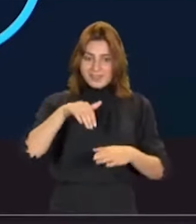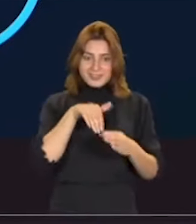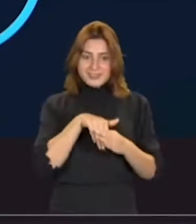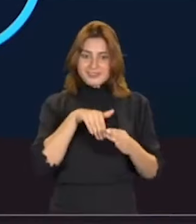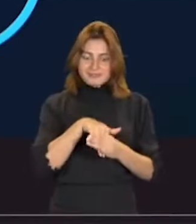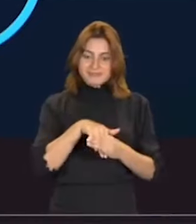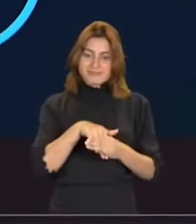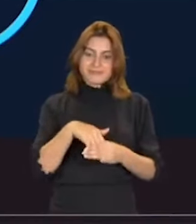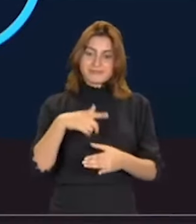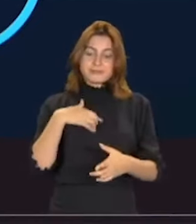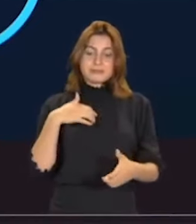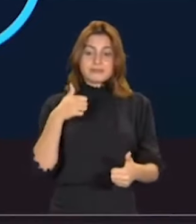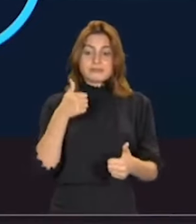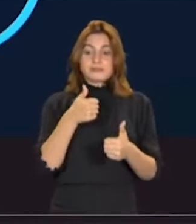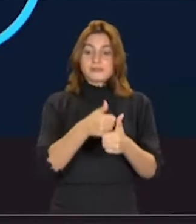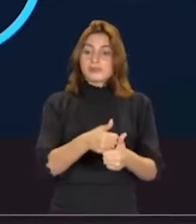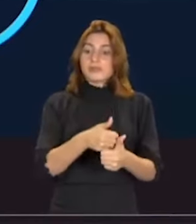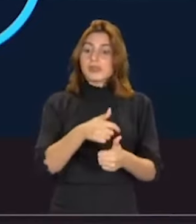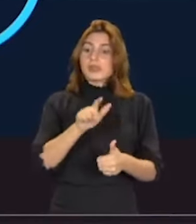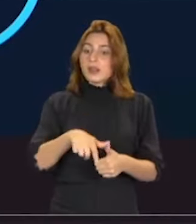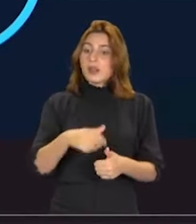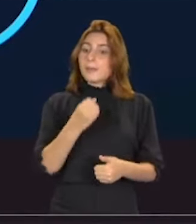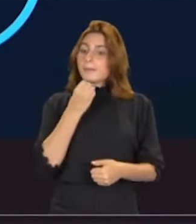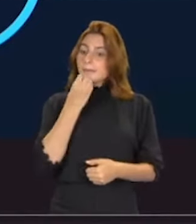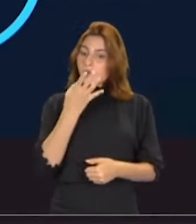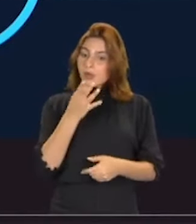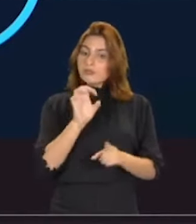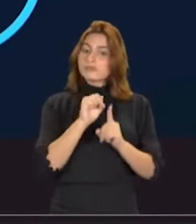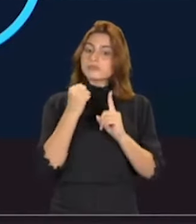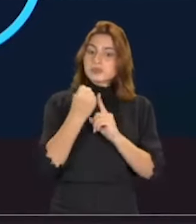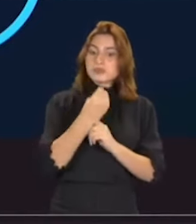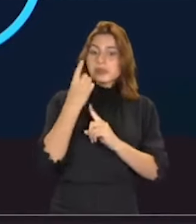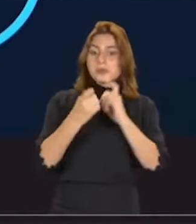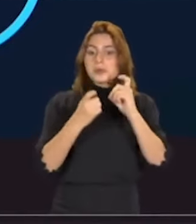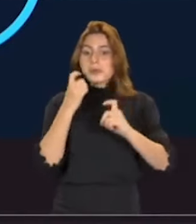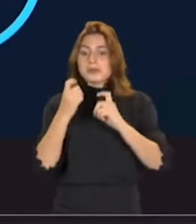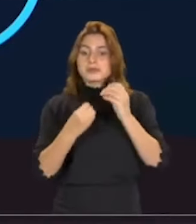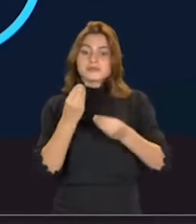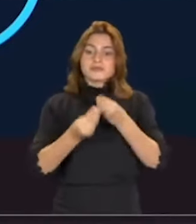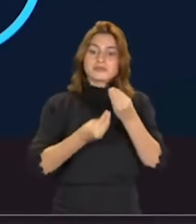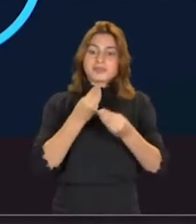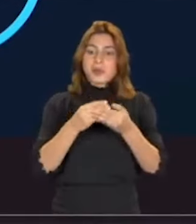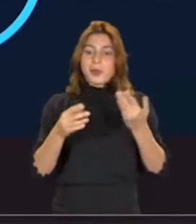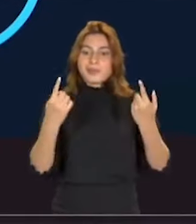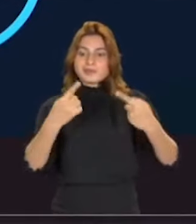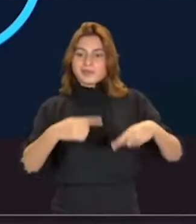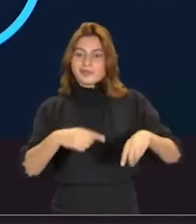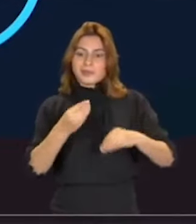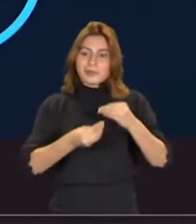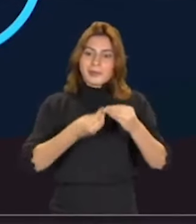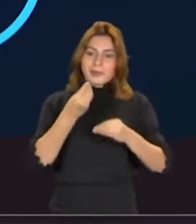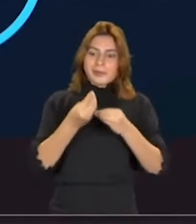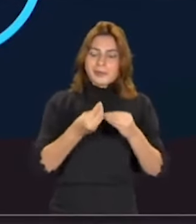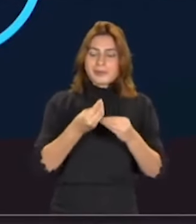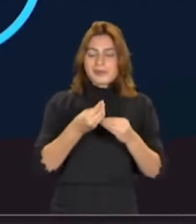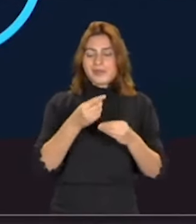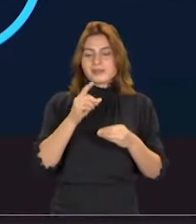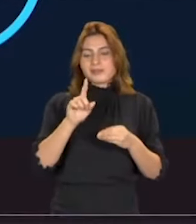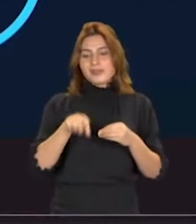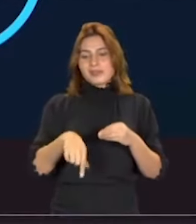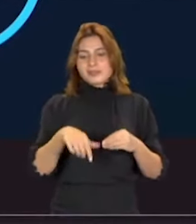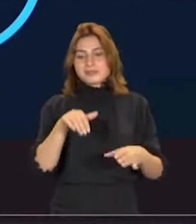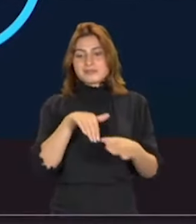Eleitoral, da voz da sociedade civil, colocando suas preocupações perante os desafios do momento nesse processo que é tão